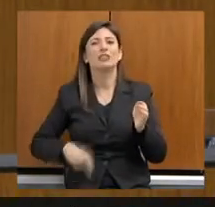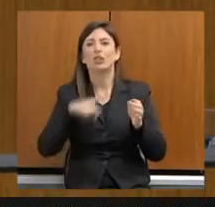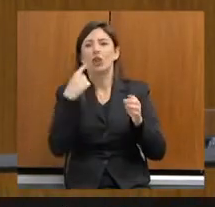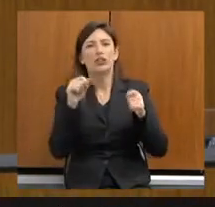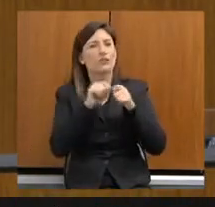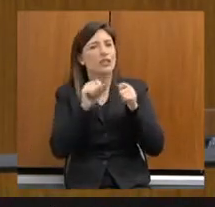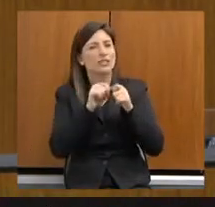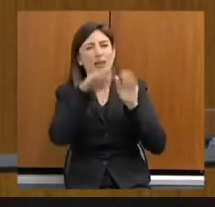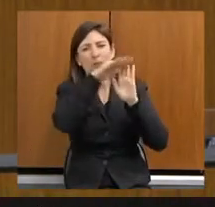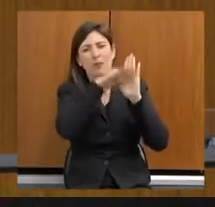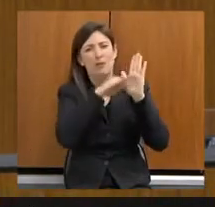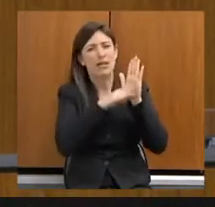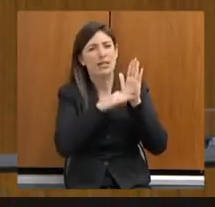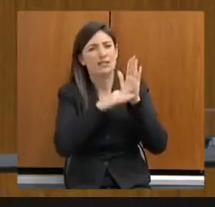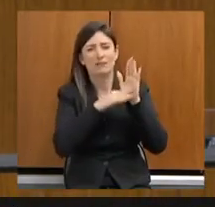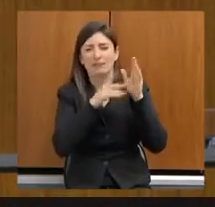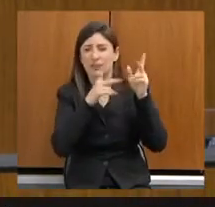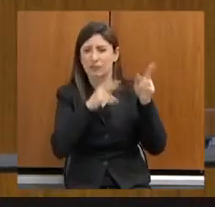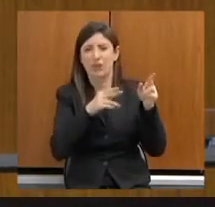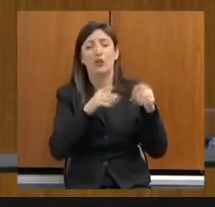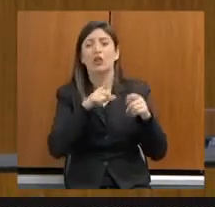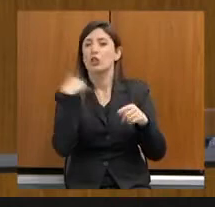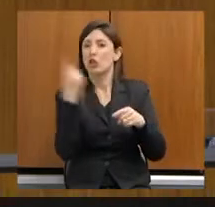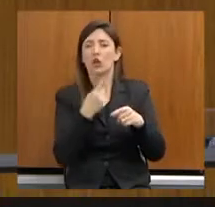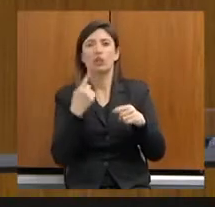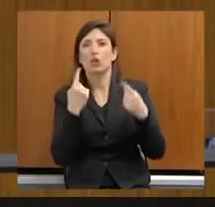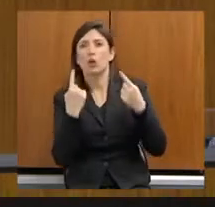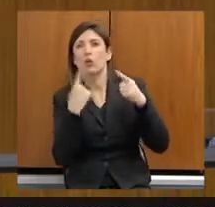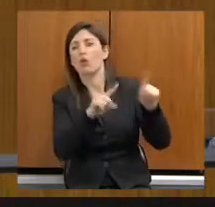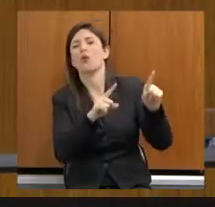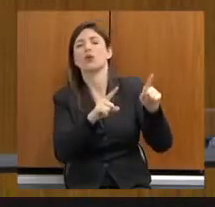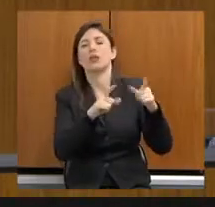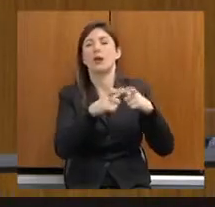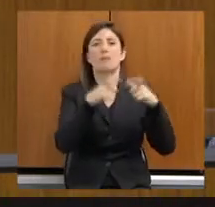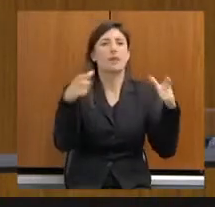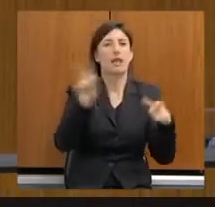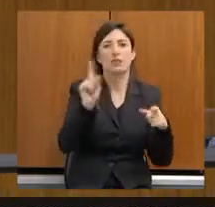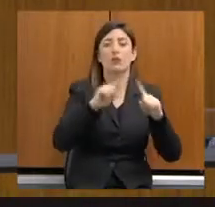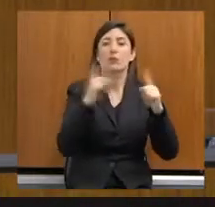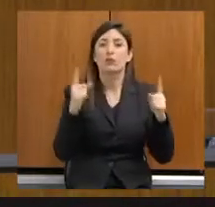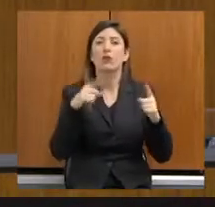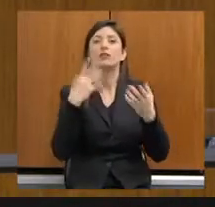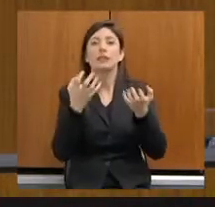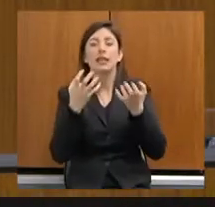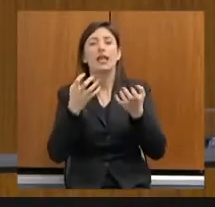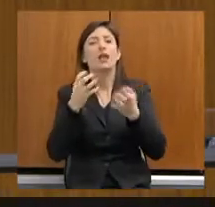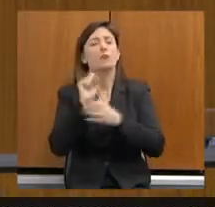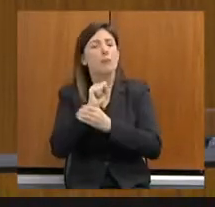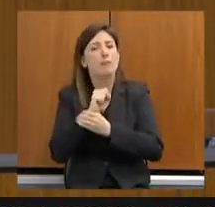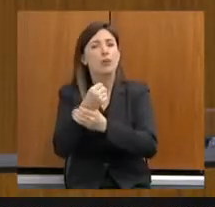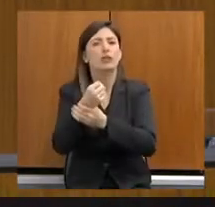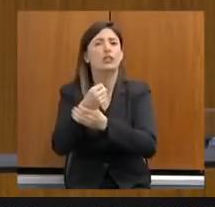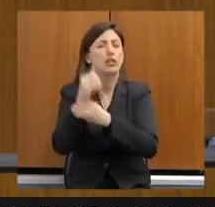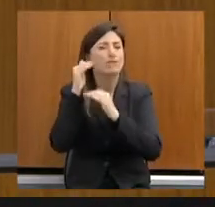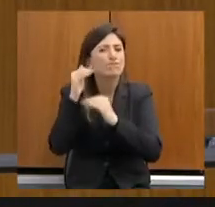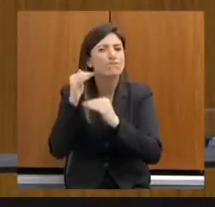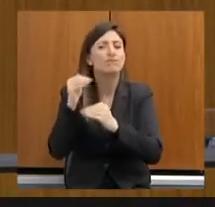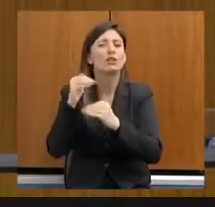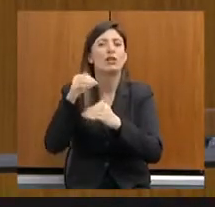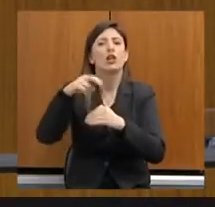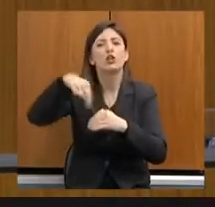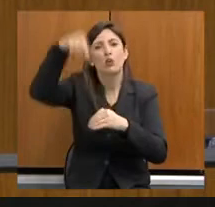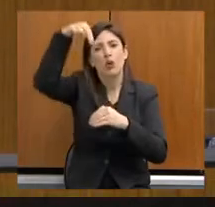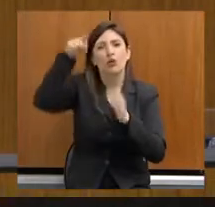Não são contra a ampliação mas somos favoráveis à proteção do norte de Minas e que essa expansão